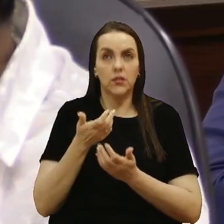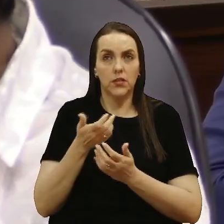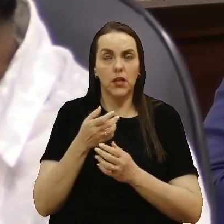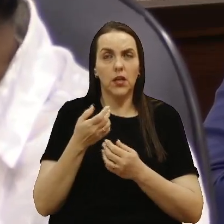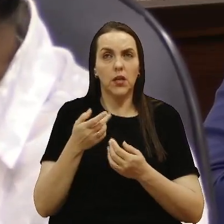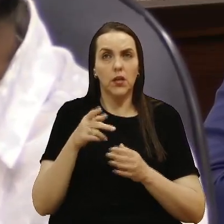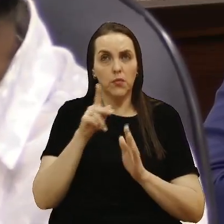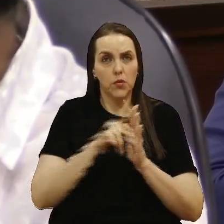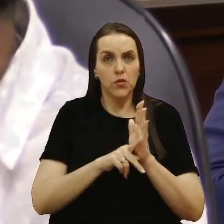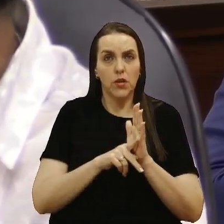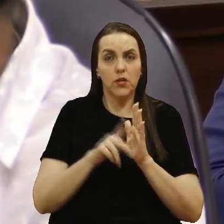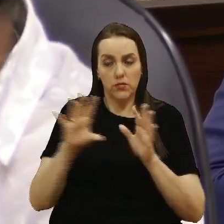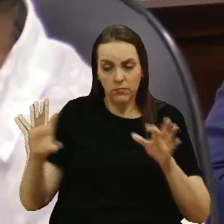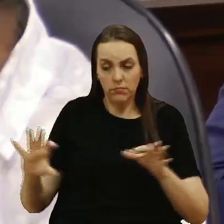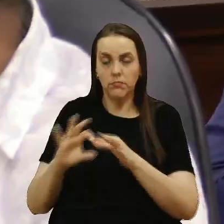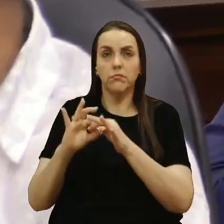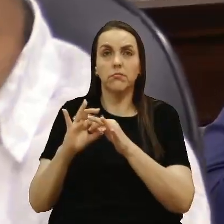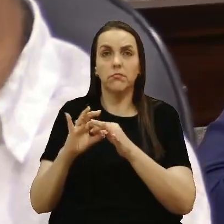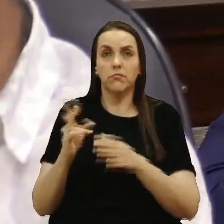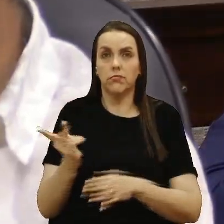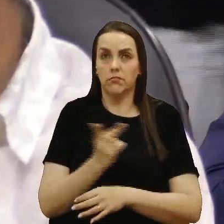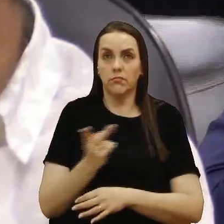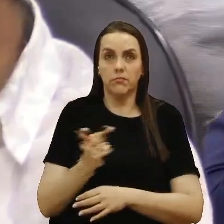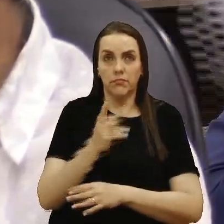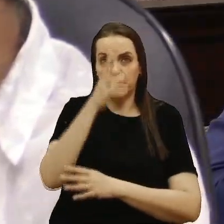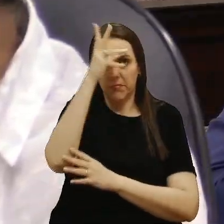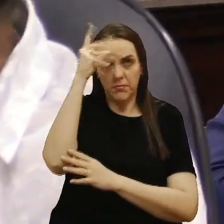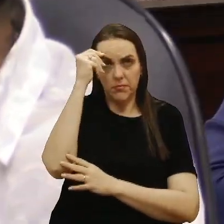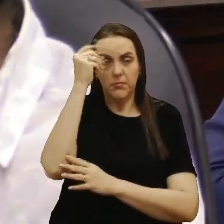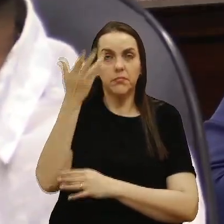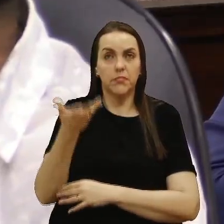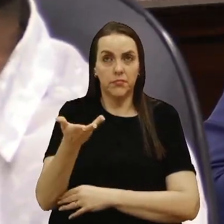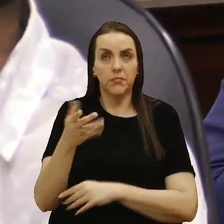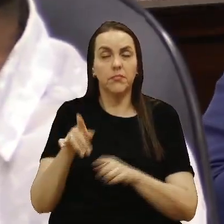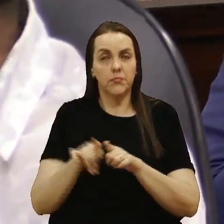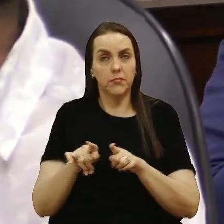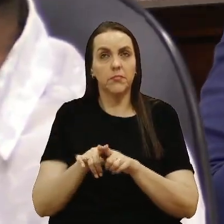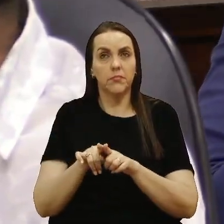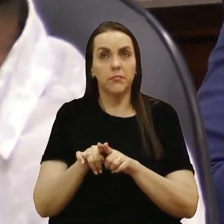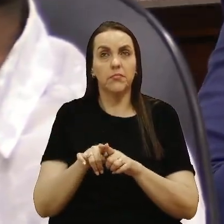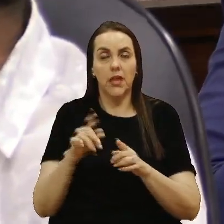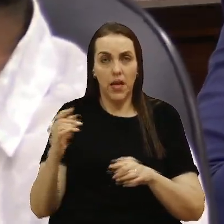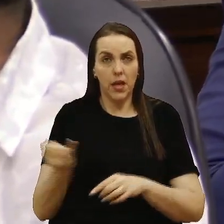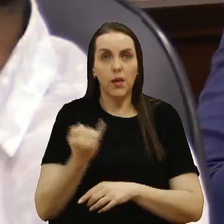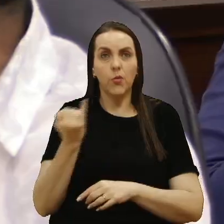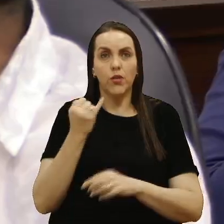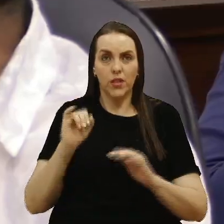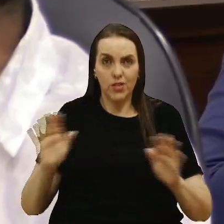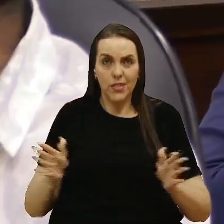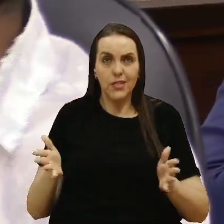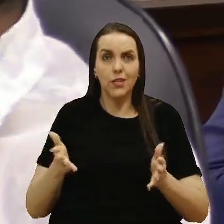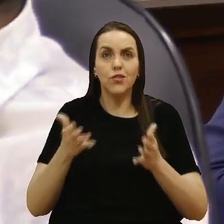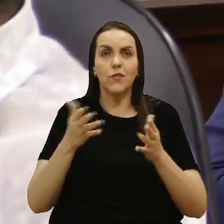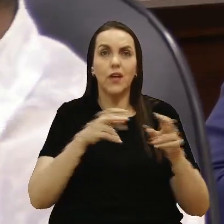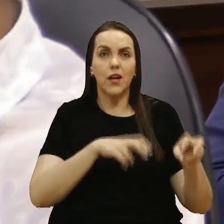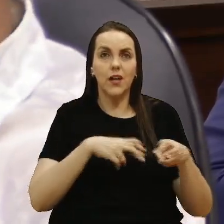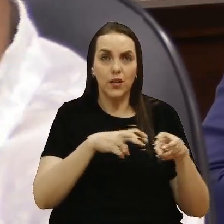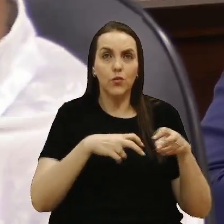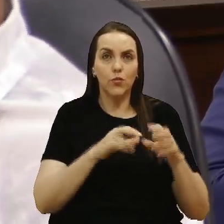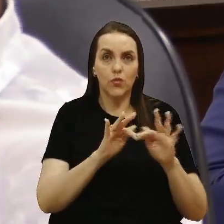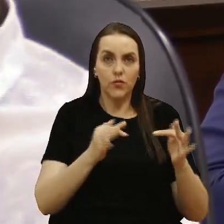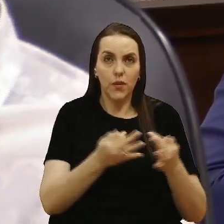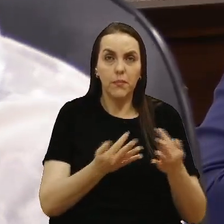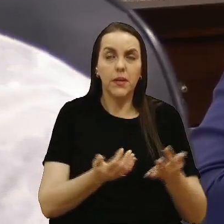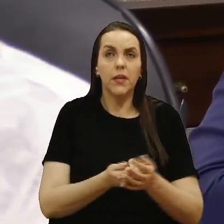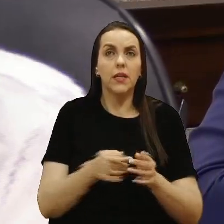forças, tanto com o seu projeto como com esse projeto da Prefeitura, que a gente tem que saudar, que é um projeto fantástico, vai incentivar, vai ajudar os nossos agricultores.